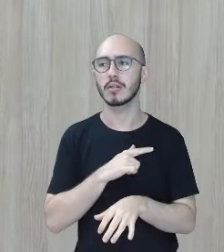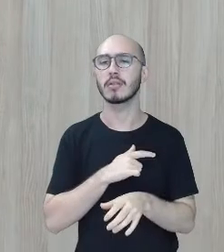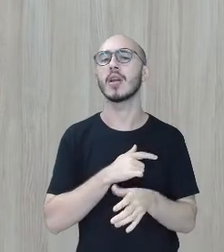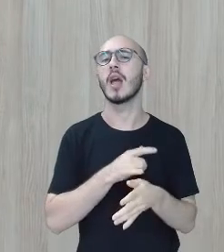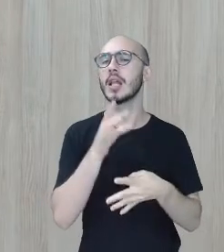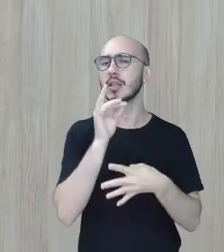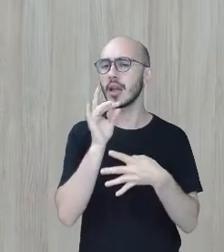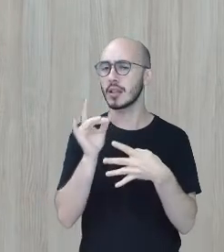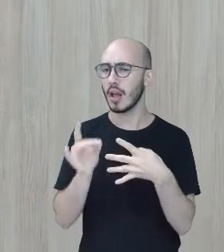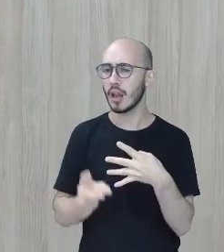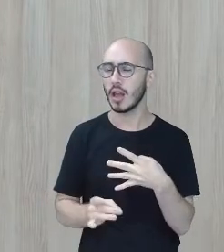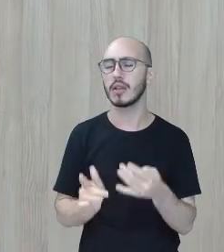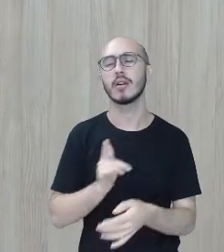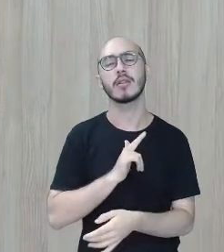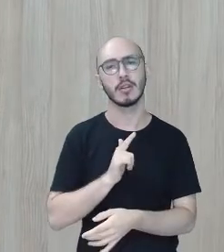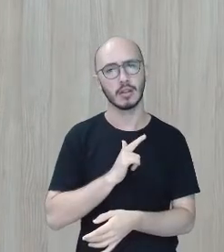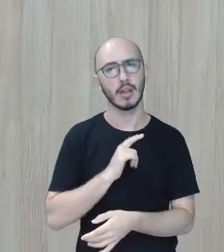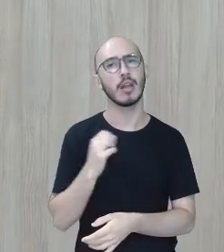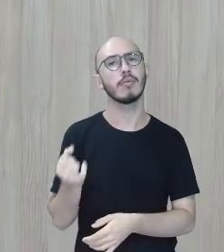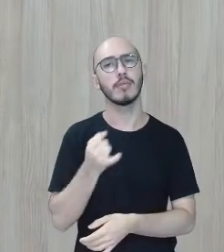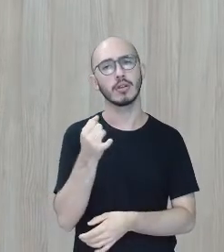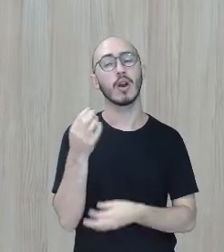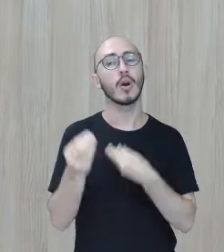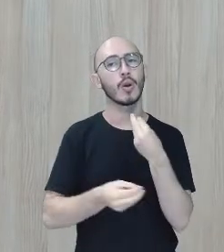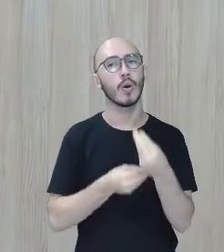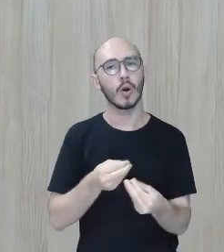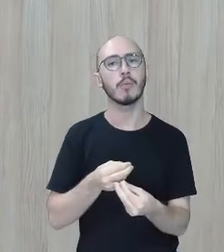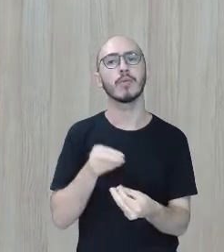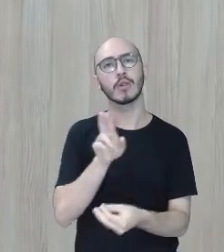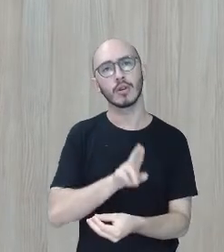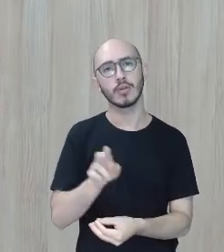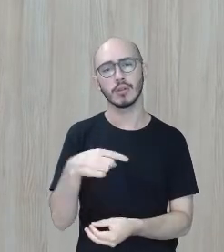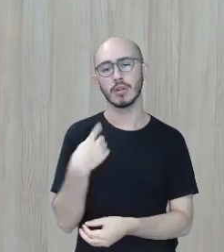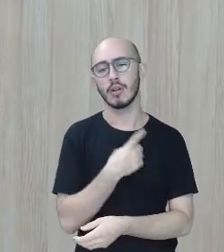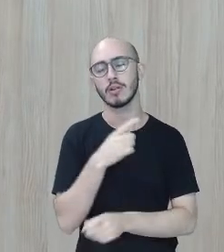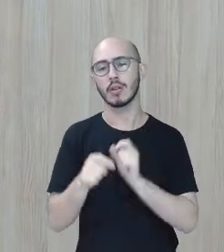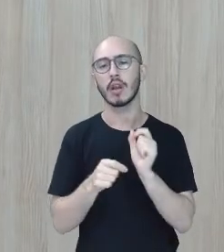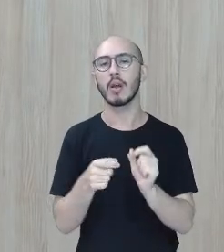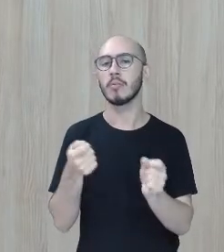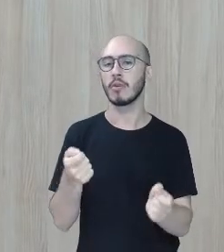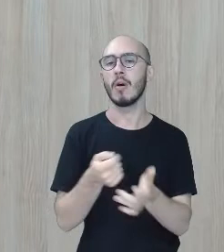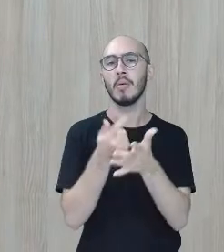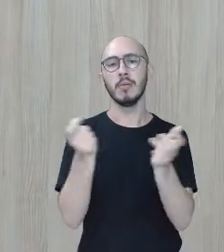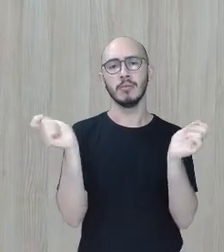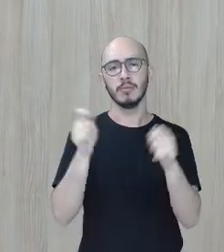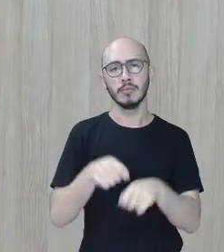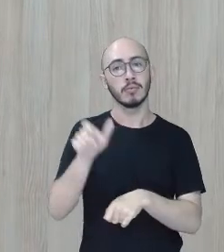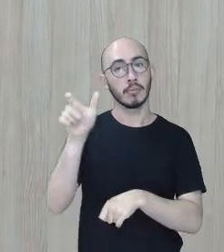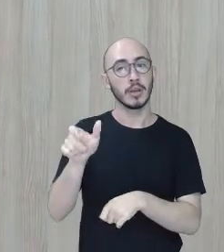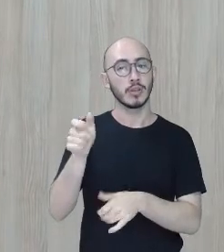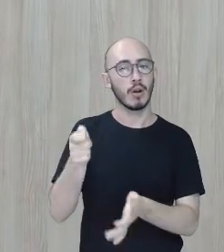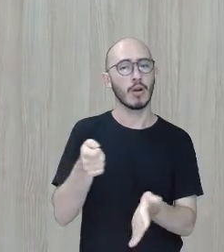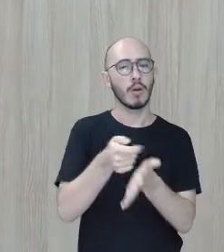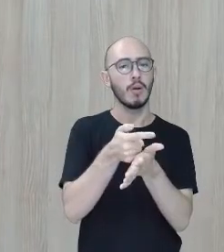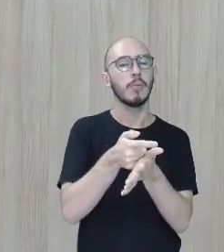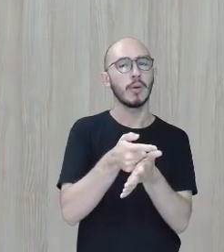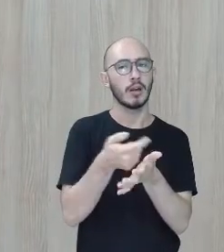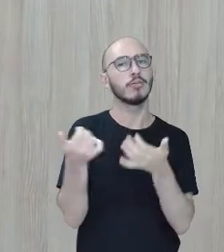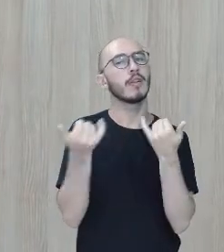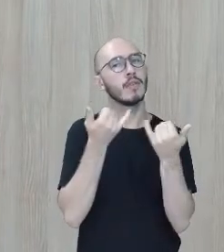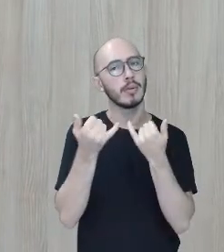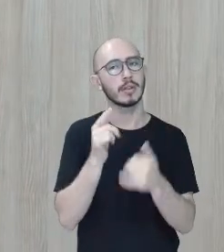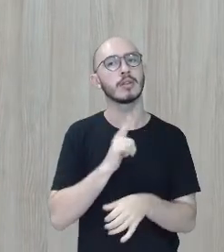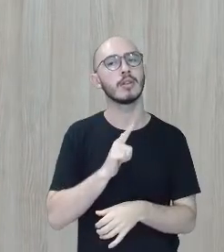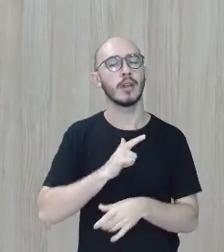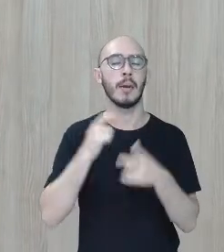a potência, tudo que ele faz, o consumo dele, para que você possa comprar, para que o consumidor serve de informação